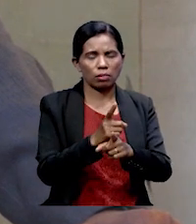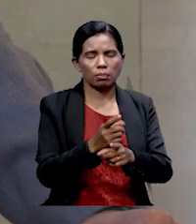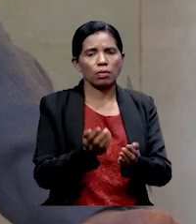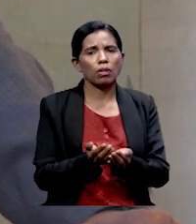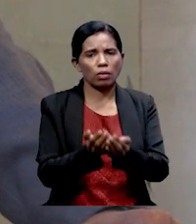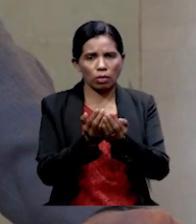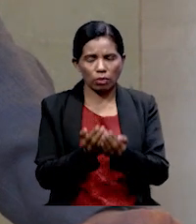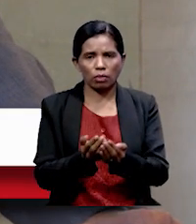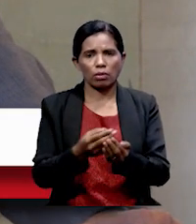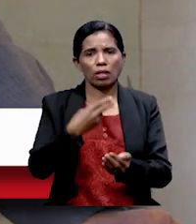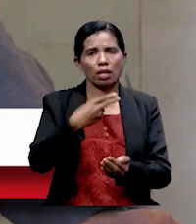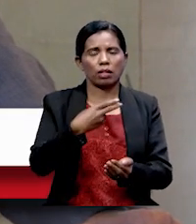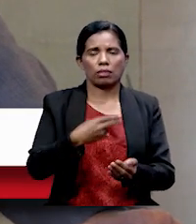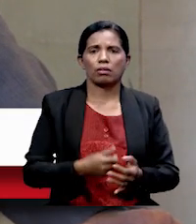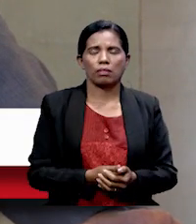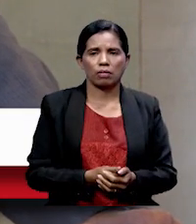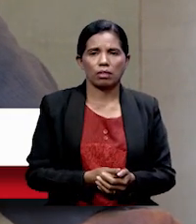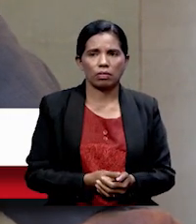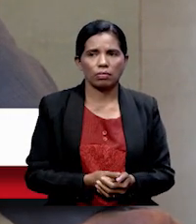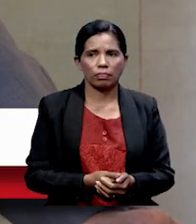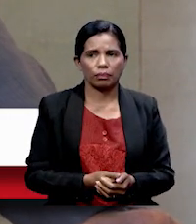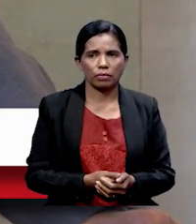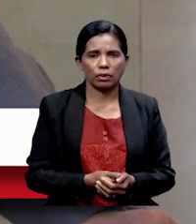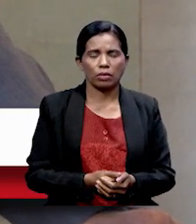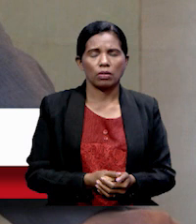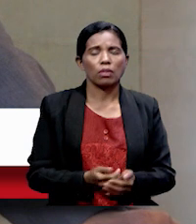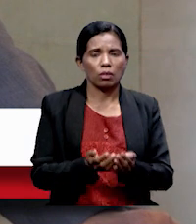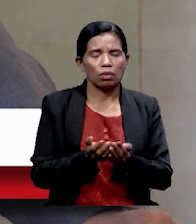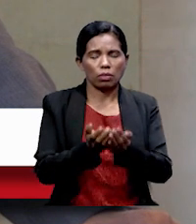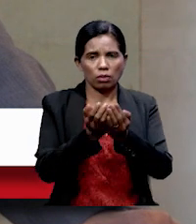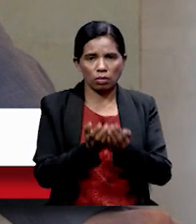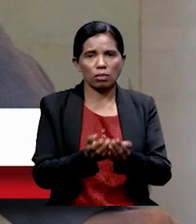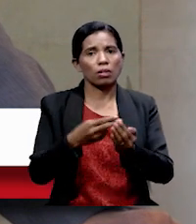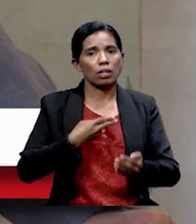ha. Rohak solok na agora itenia ngana.